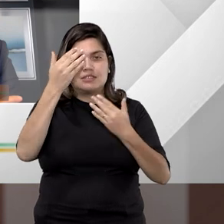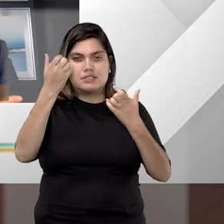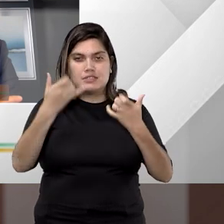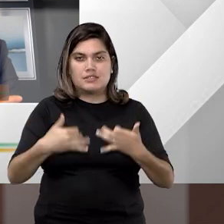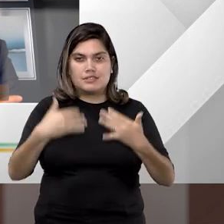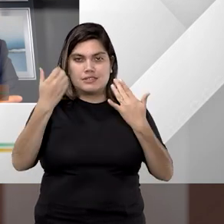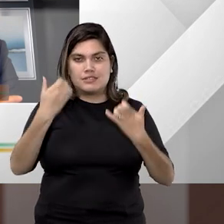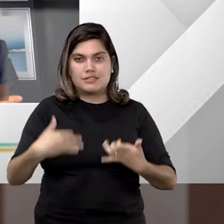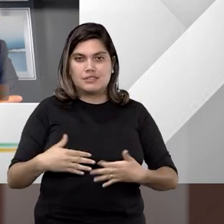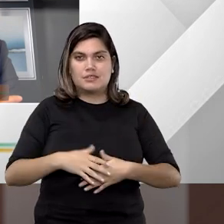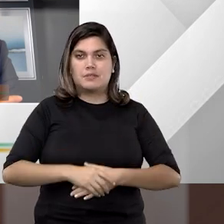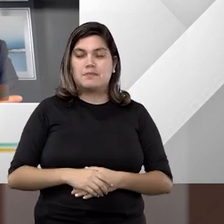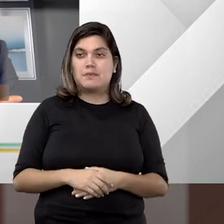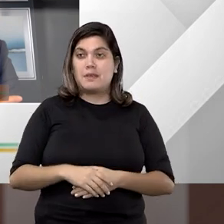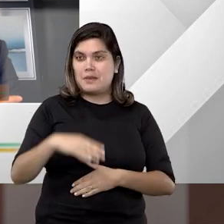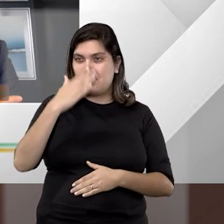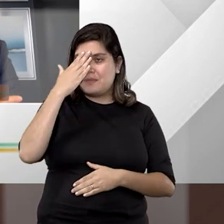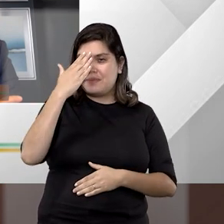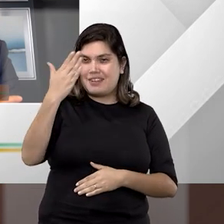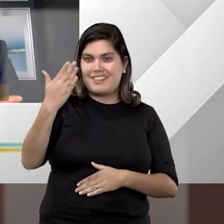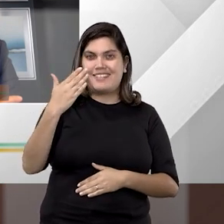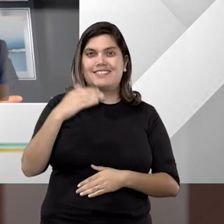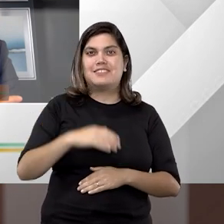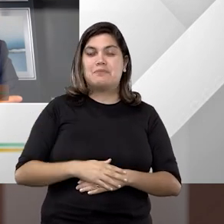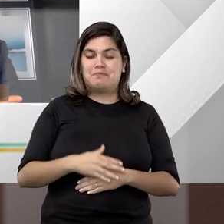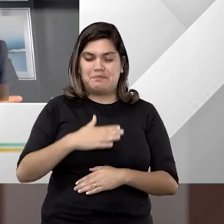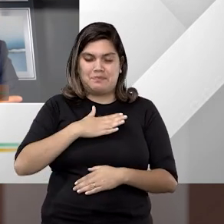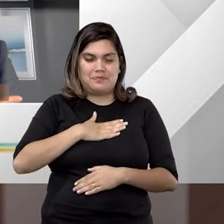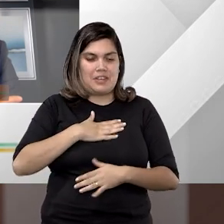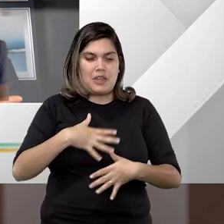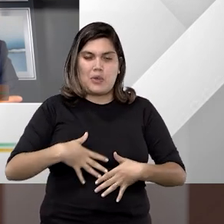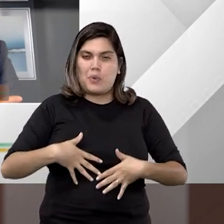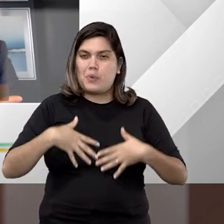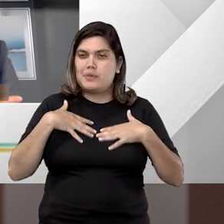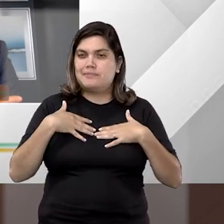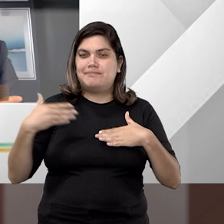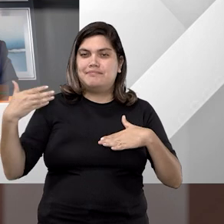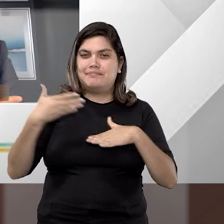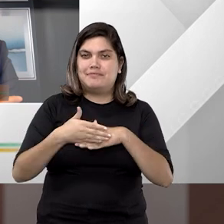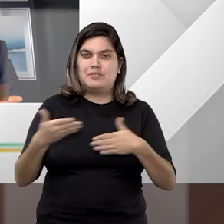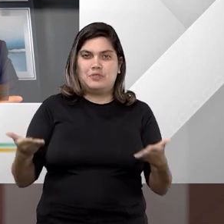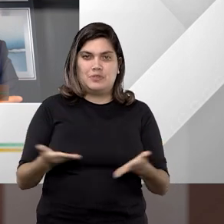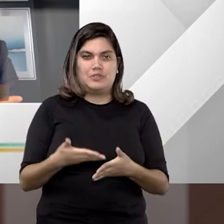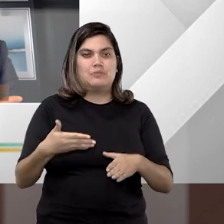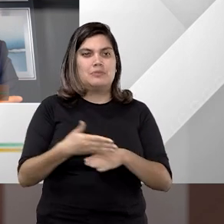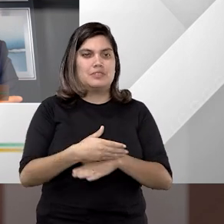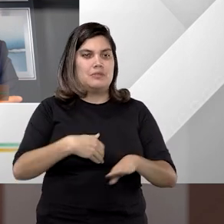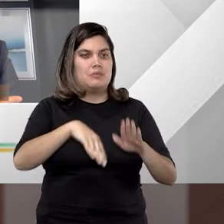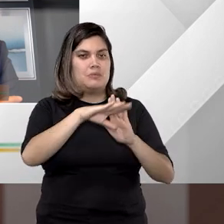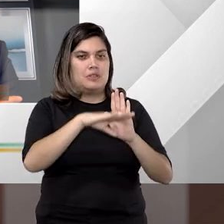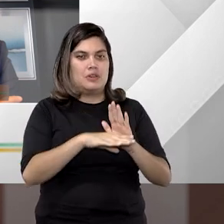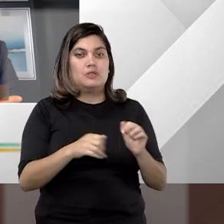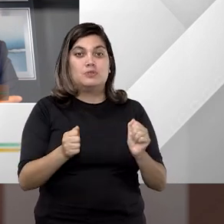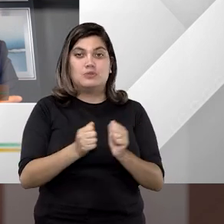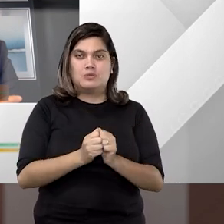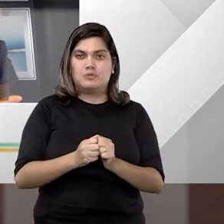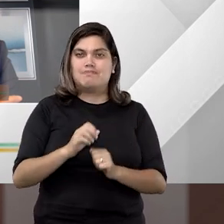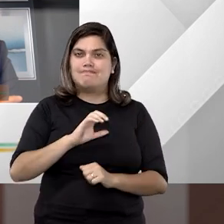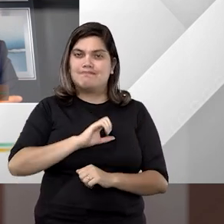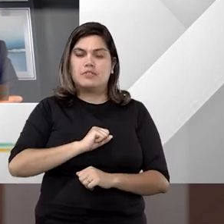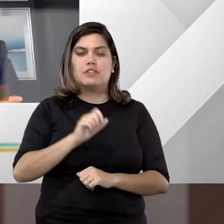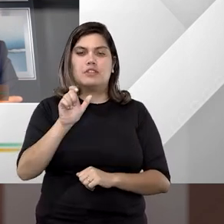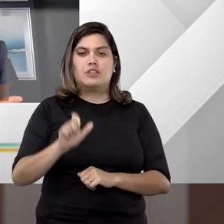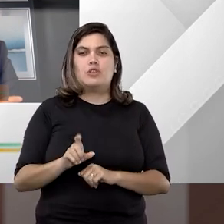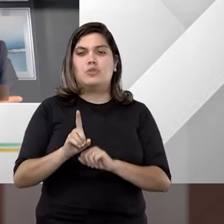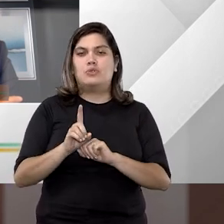obrigada por todas essas ES bom obrigada faz mal a para mim fumar enorme satisfação tá aqui participando do programa